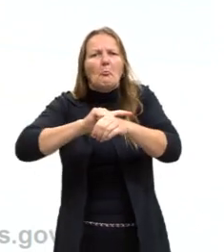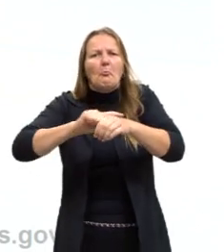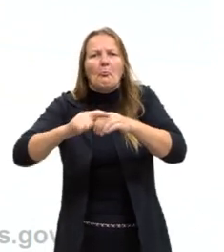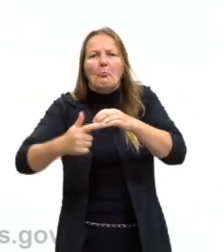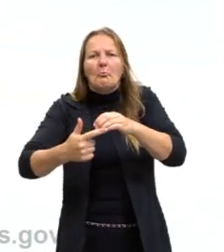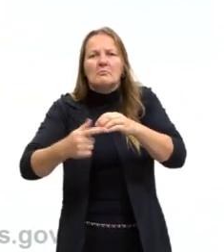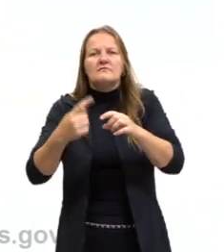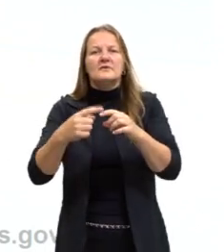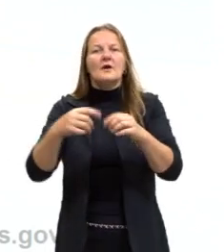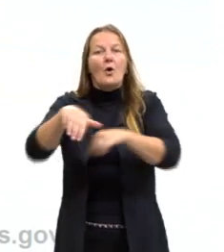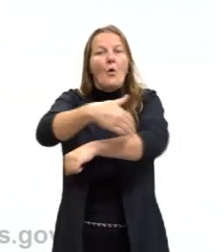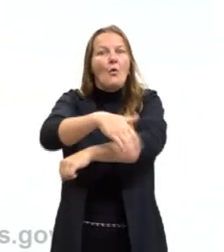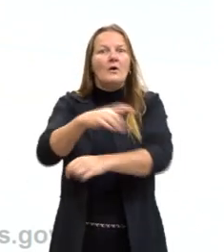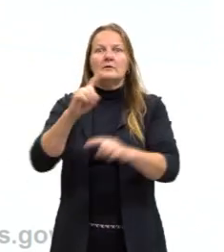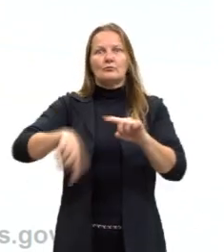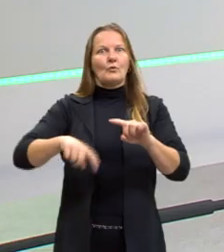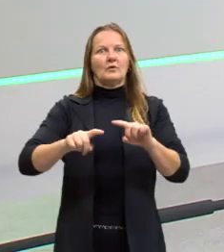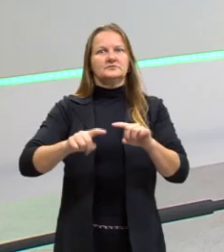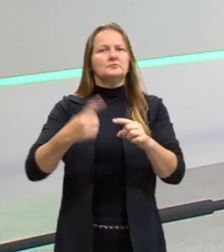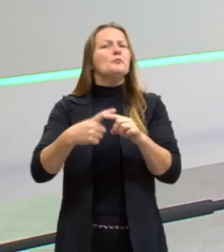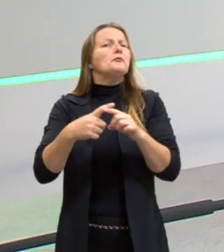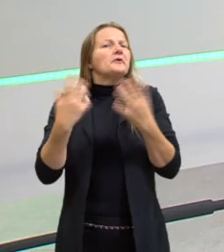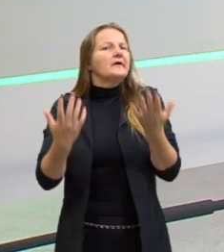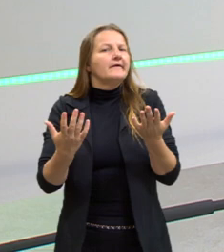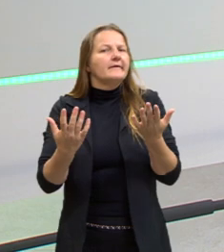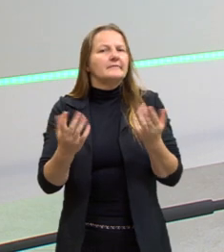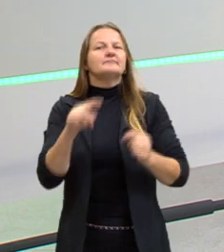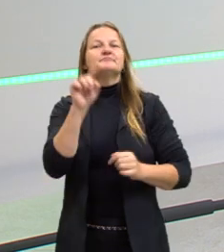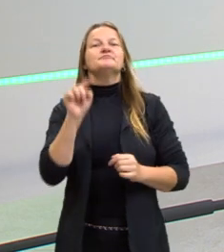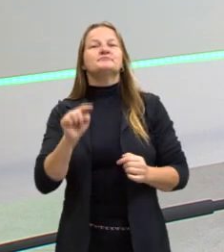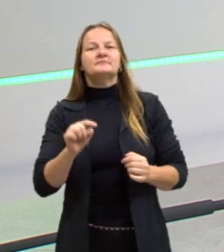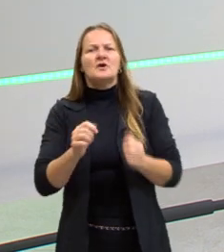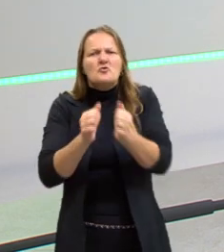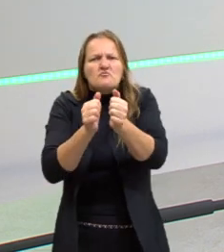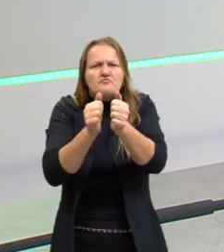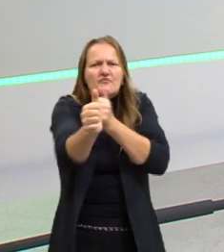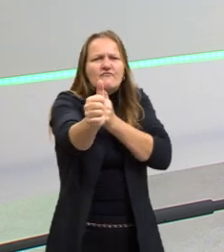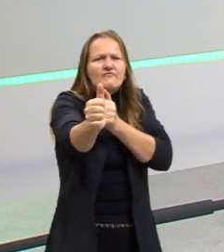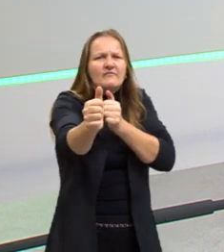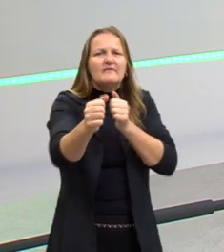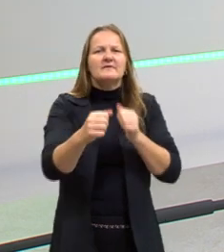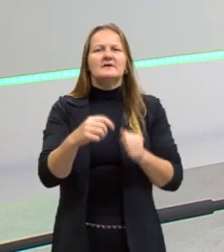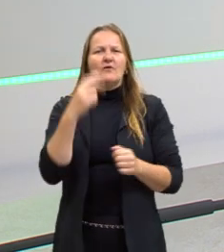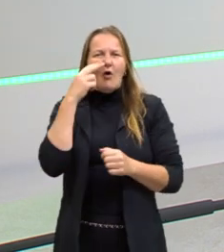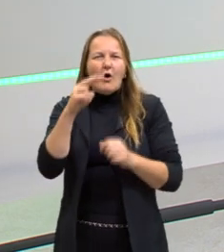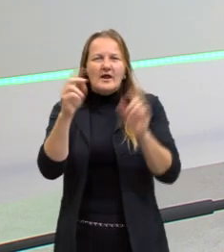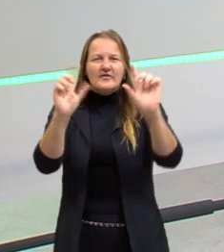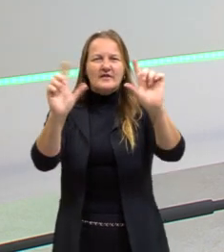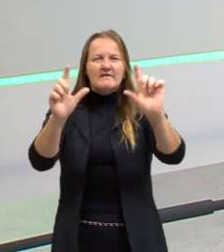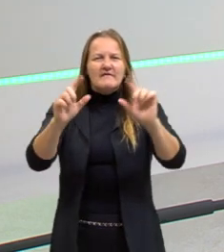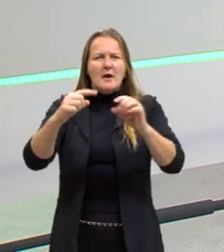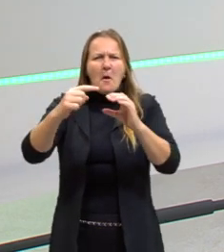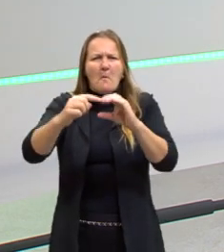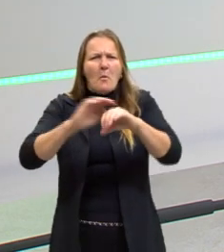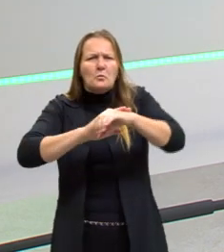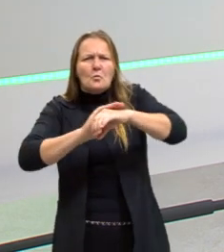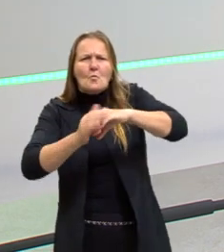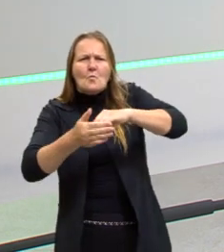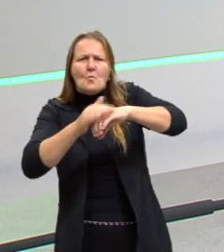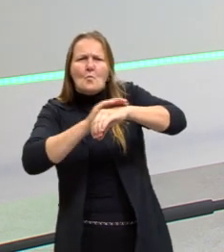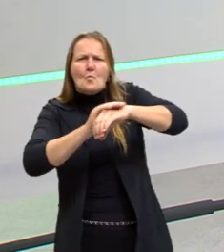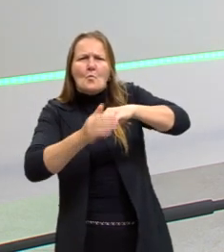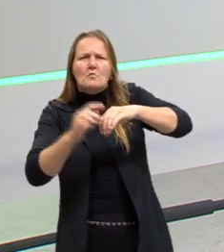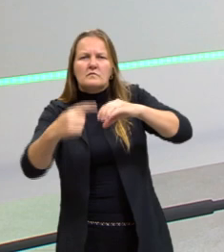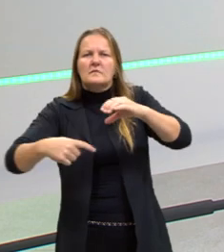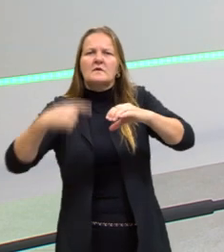porque né pessoal Se vocês pararem para pensar né um carro de corrida vocês olham na TV ele tem o pneu bem lisinho